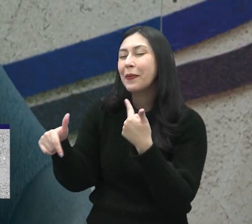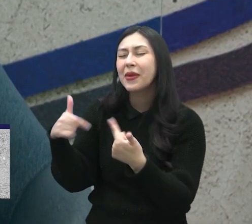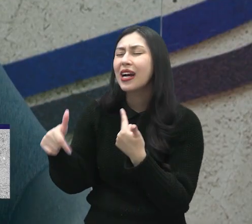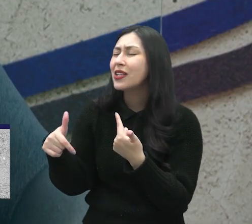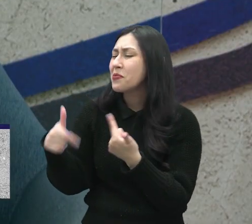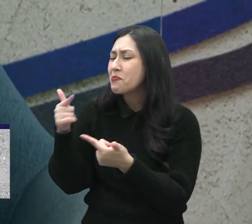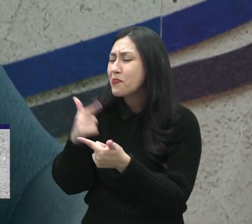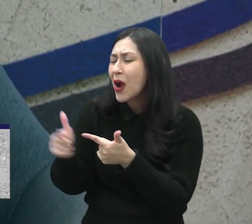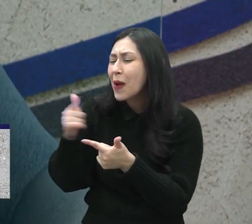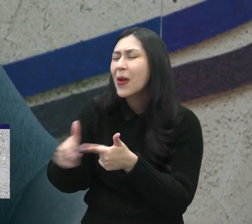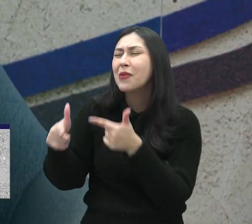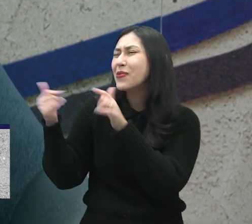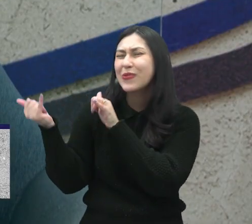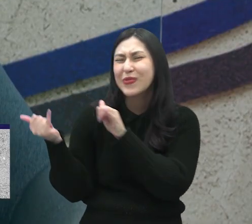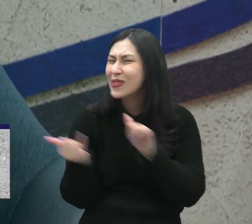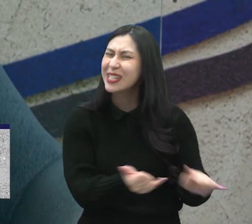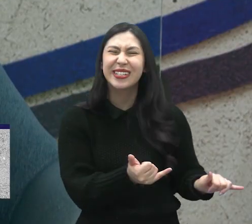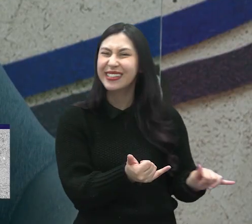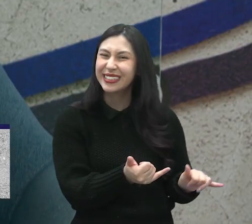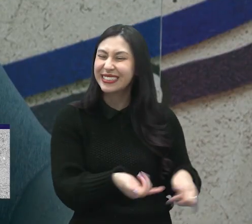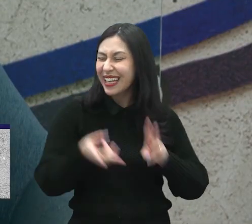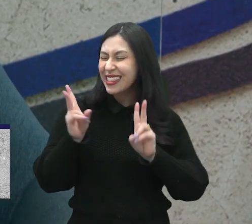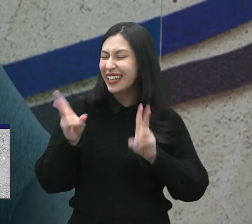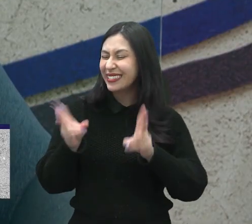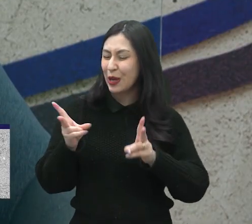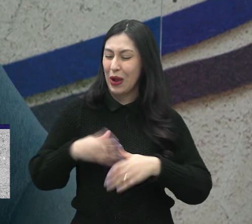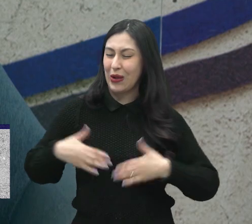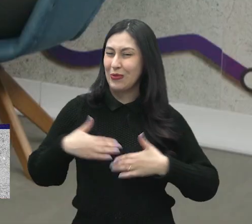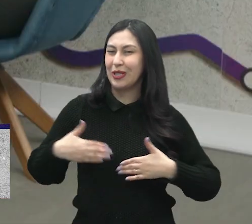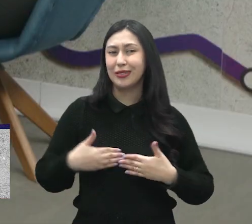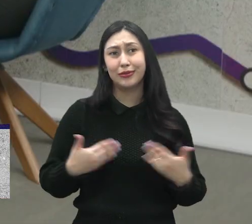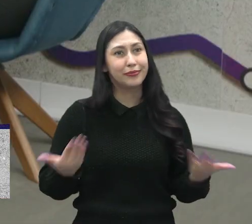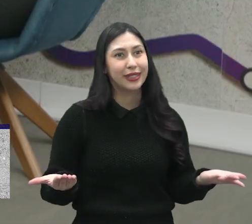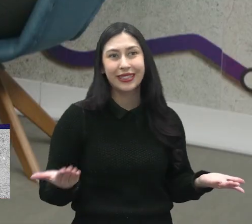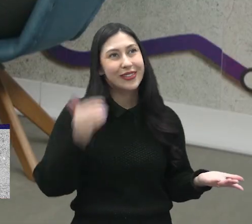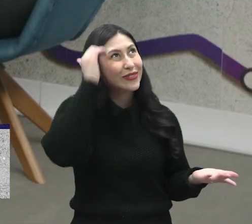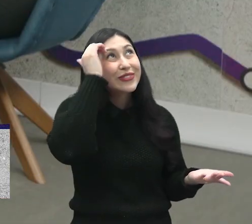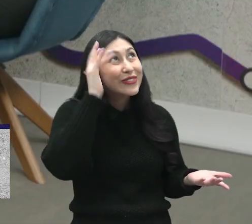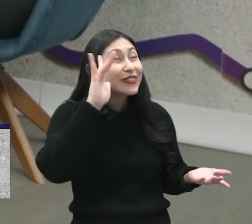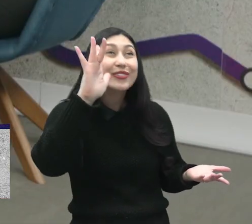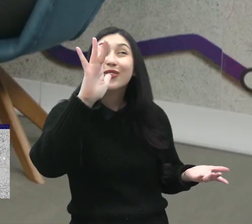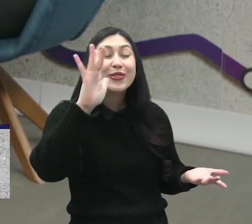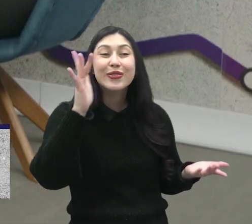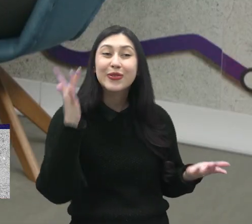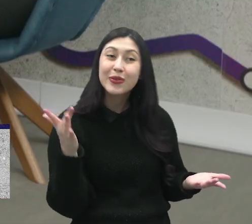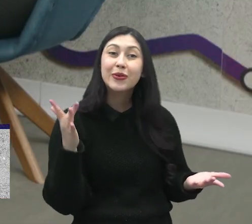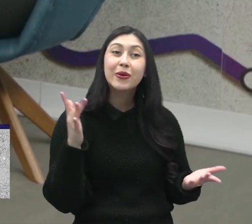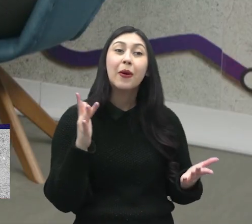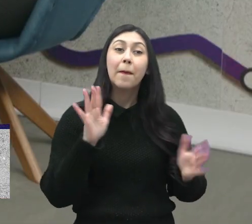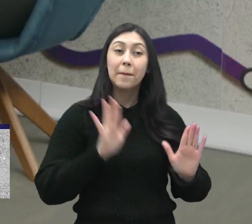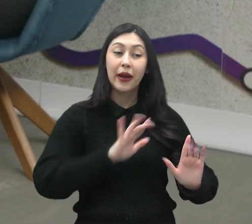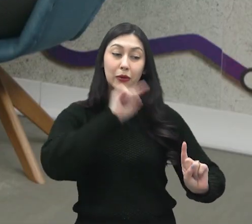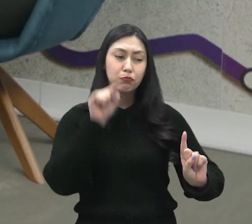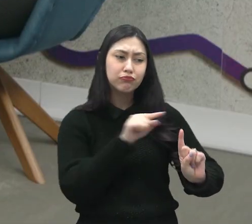mais vou ter nenhum tipo de problema ou de insatisfação. Que é a ilusão, né? A gente sabe, só a questão do propósito é que ele te dá